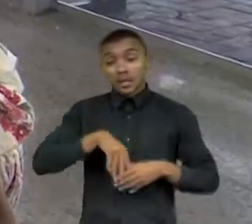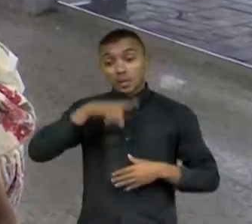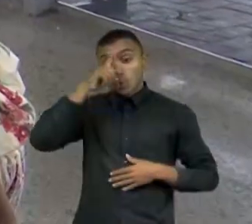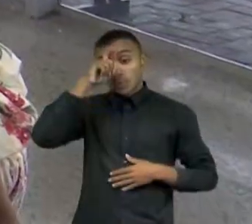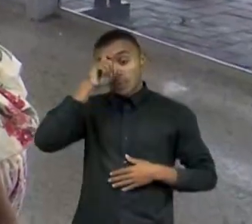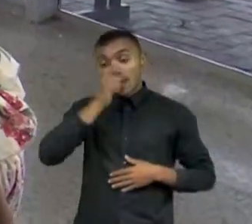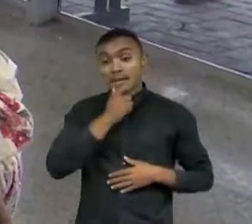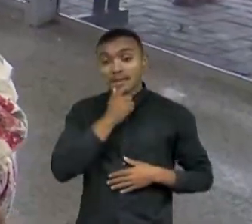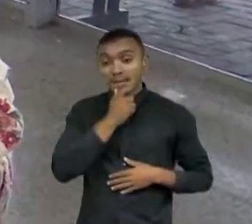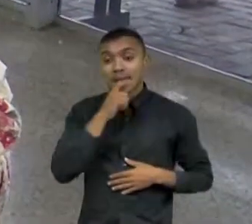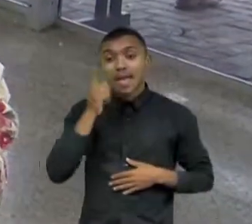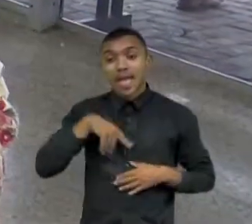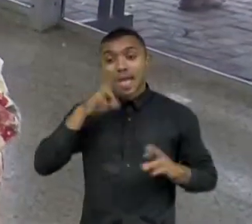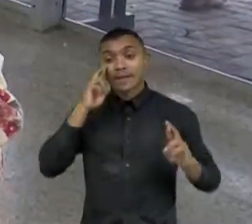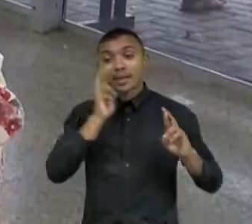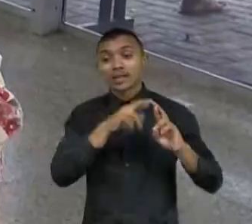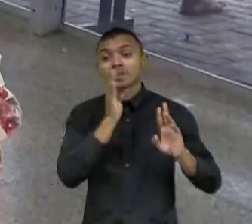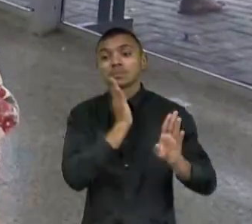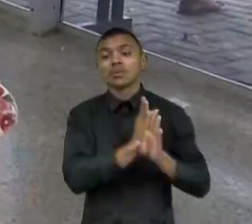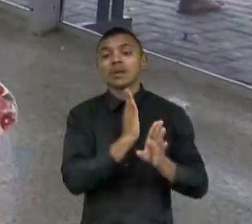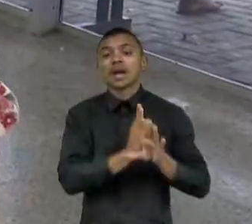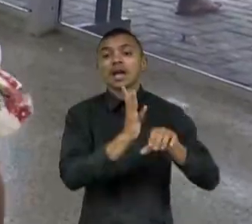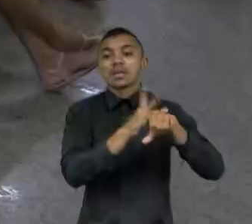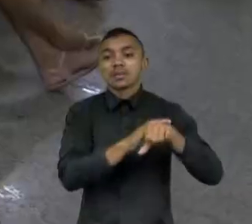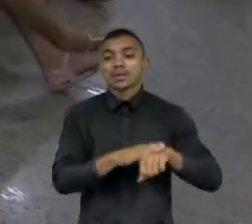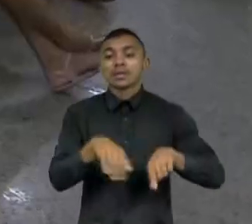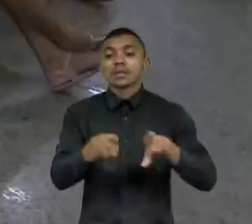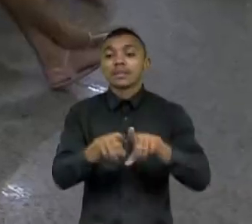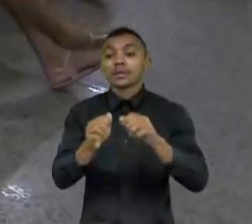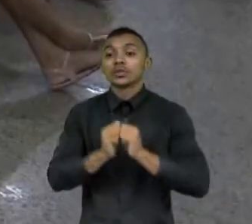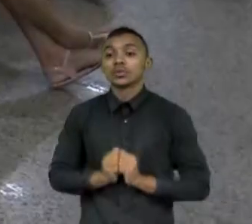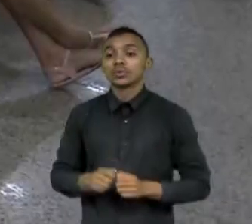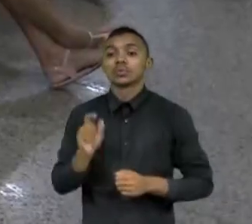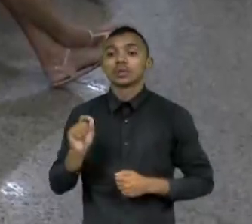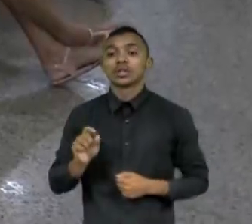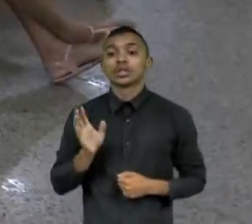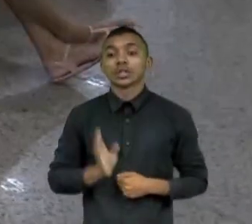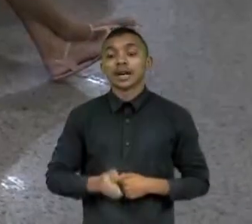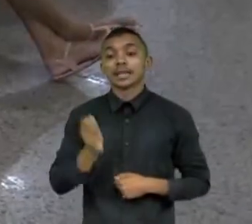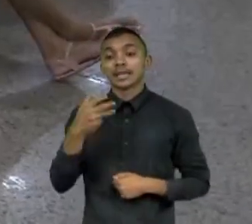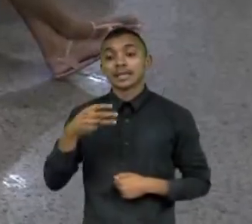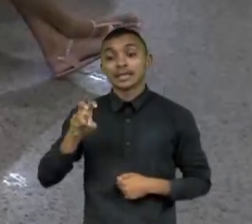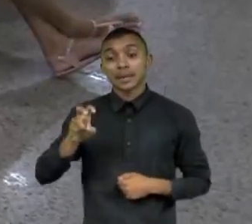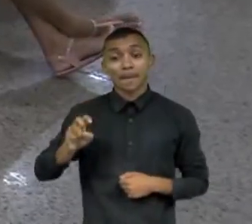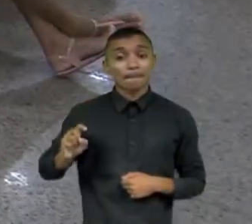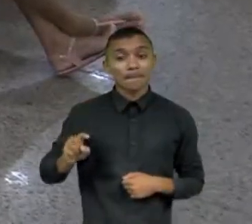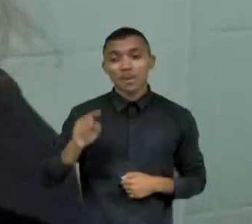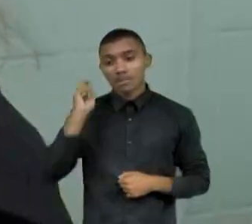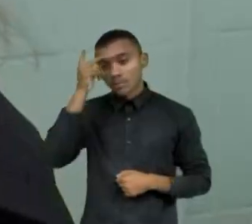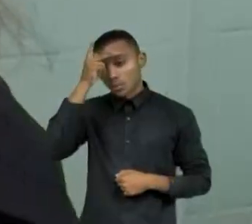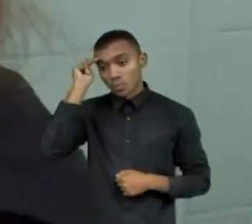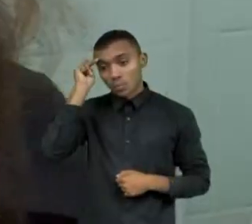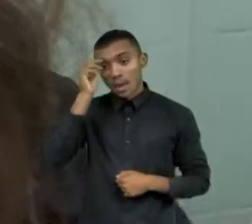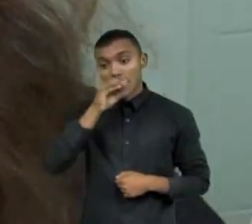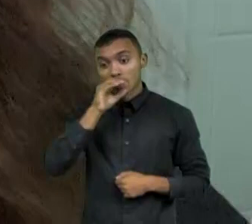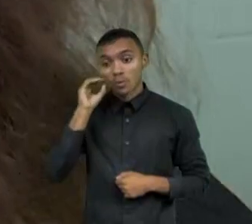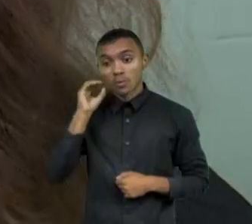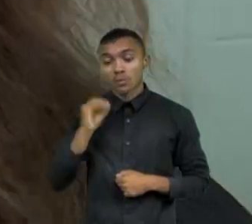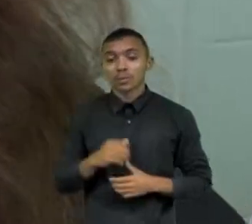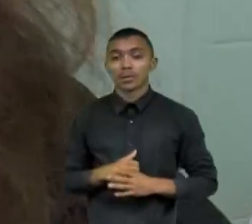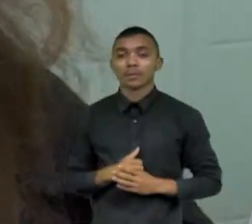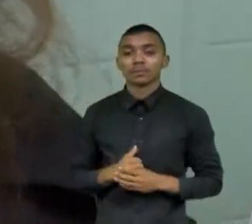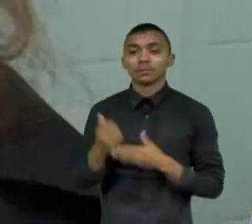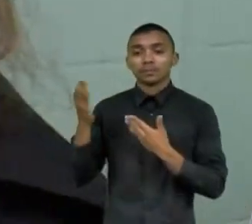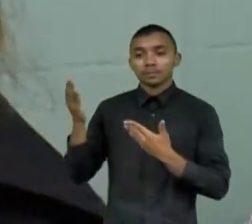é referência no tratamento da doença e acompanha atualmente mais de 35 pacientes adultos. Segundo a